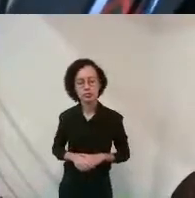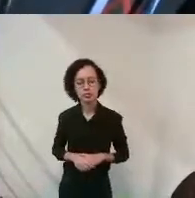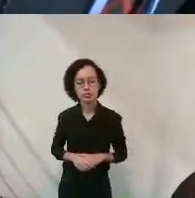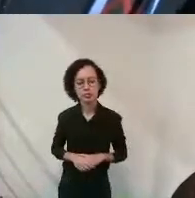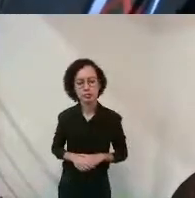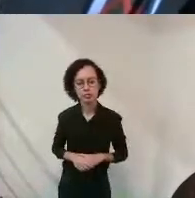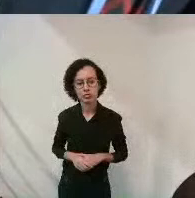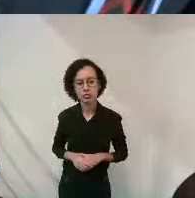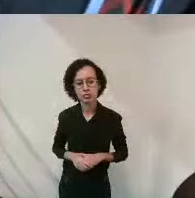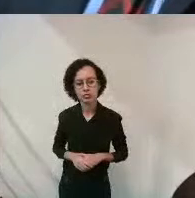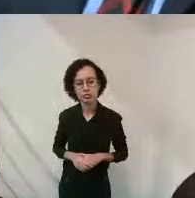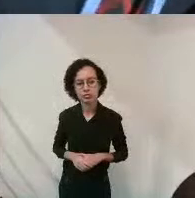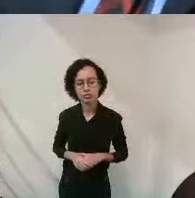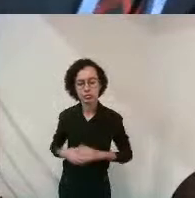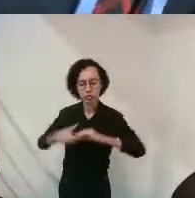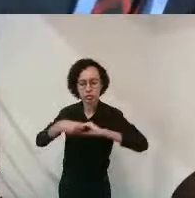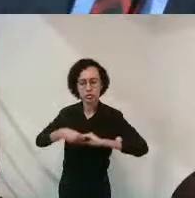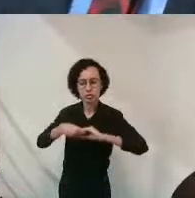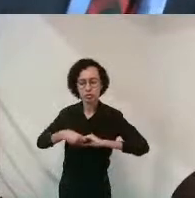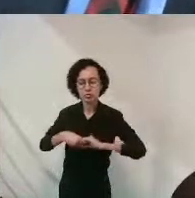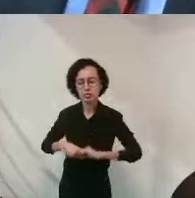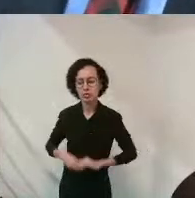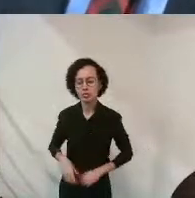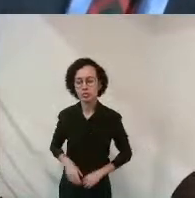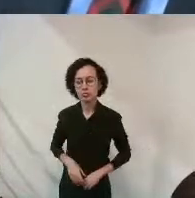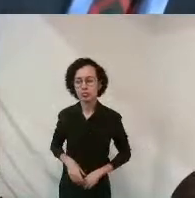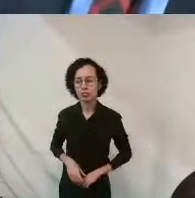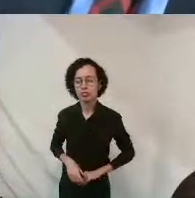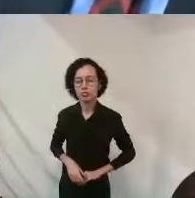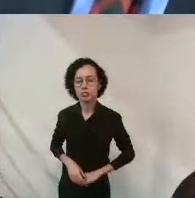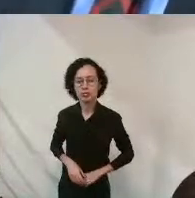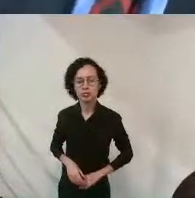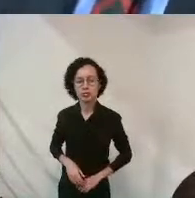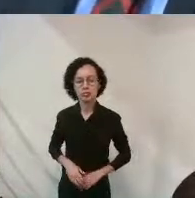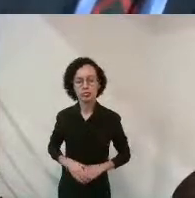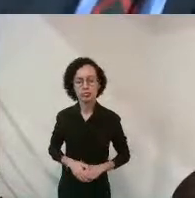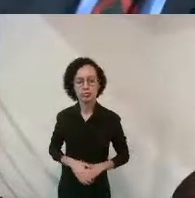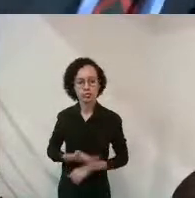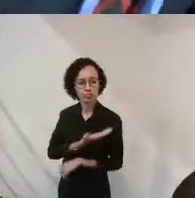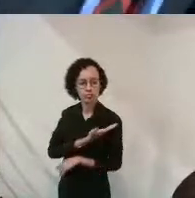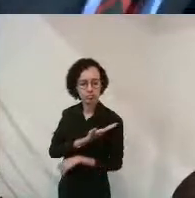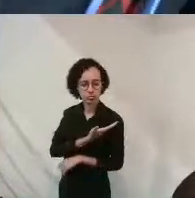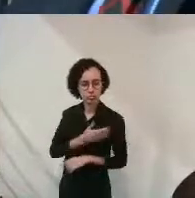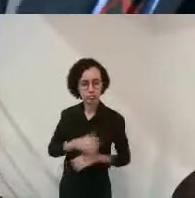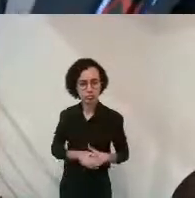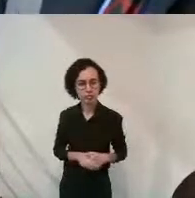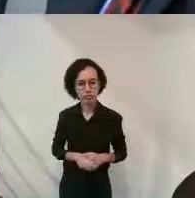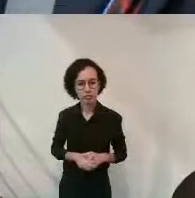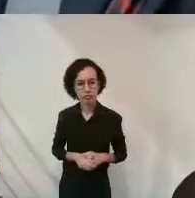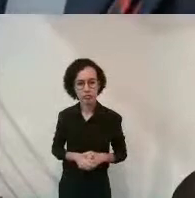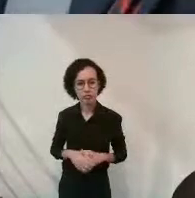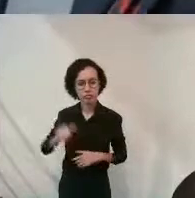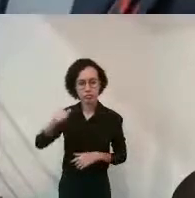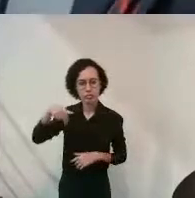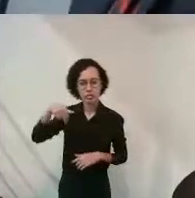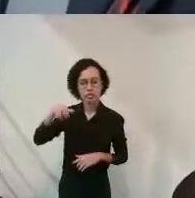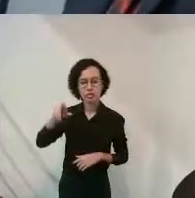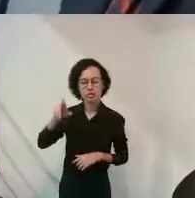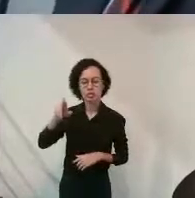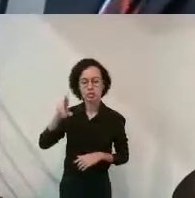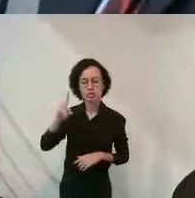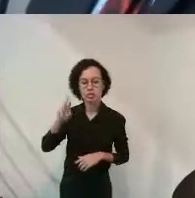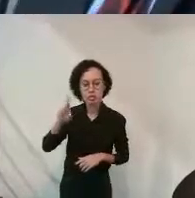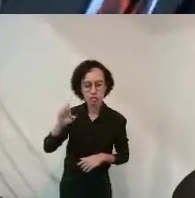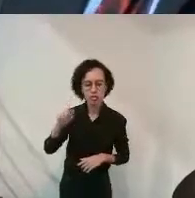estender só um pouquinho para cumprimentar a colega e hoje amiga, doutora Andréa Gondi,